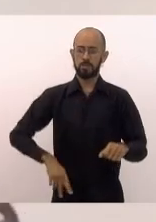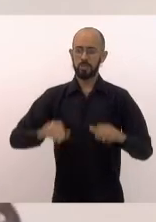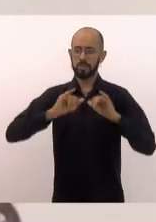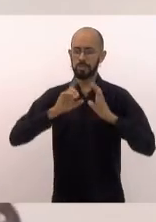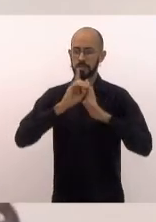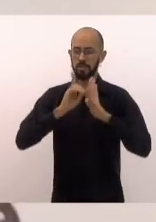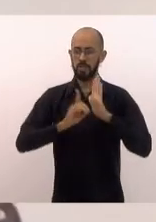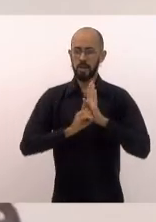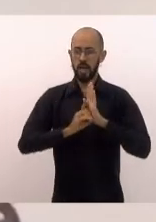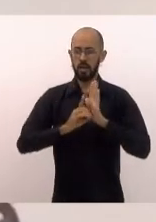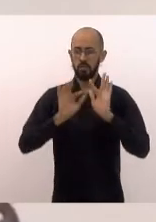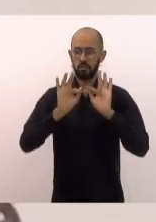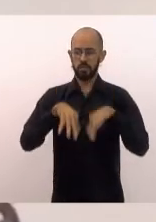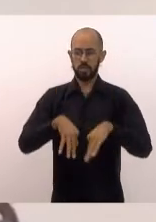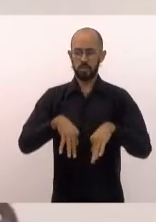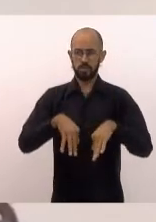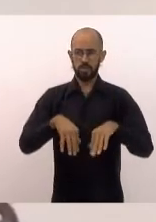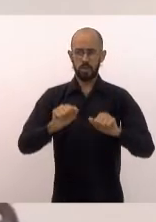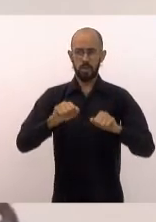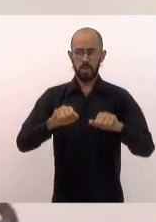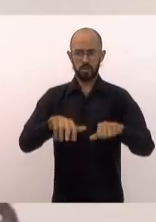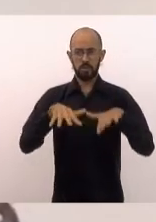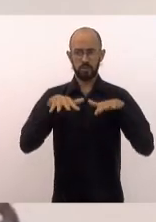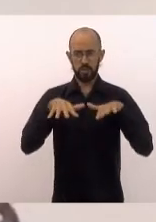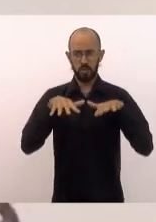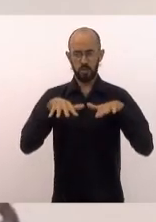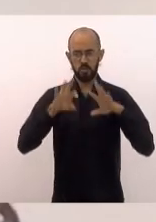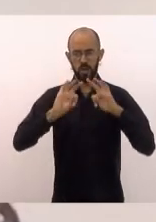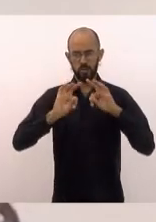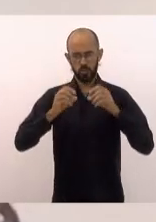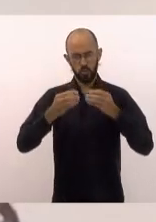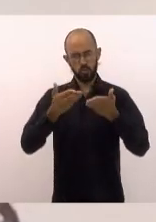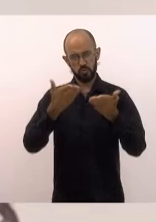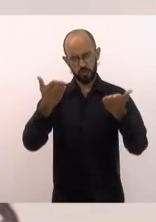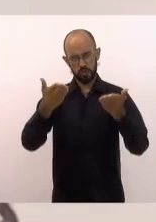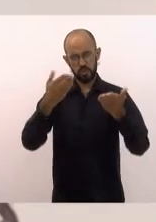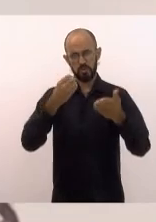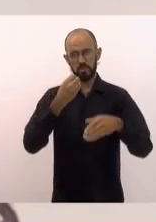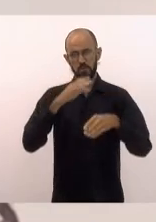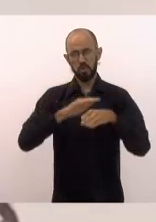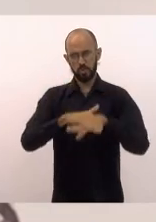declara encerrada a presente sessão. Tenham todos uma excelente noite.